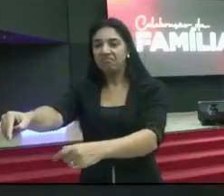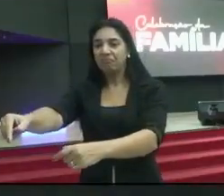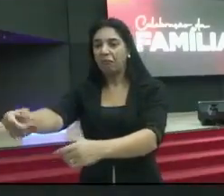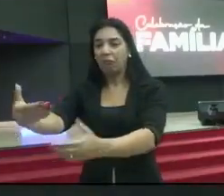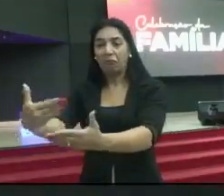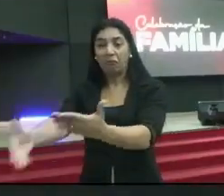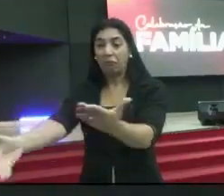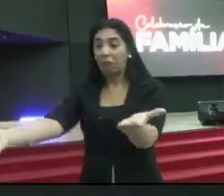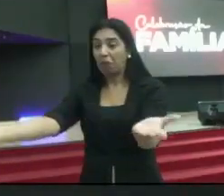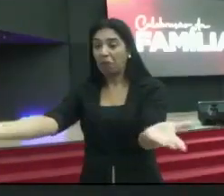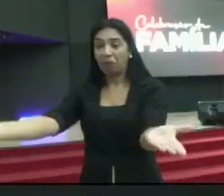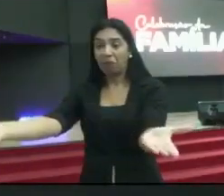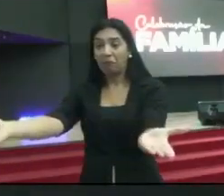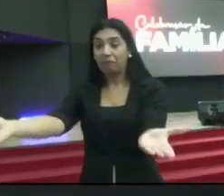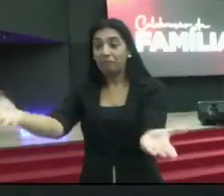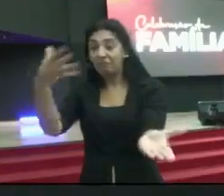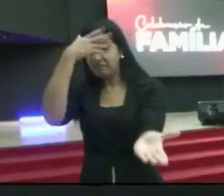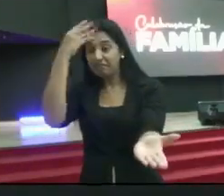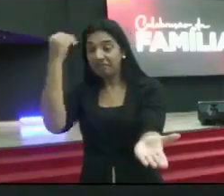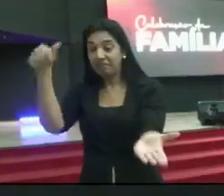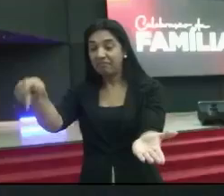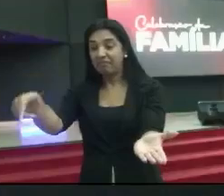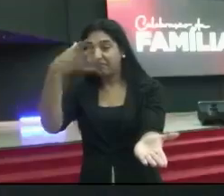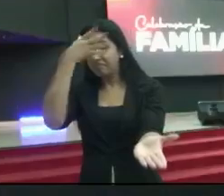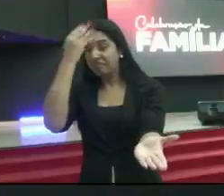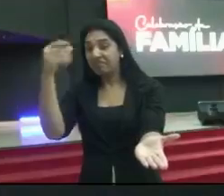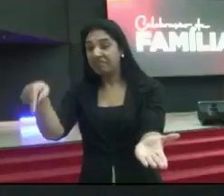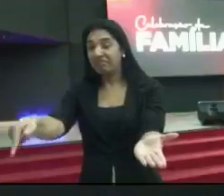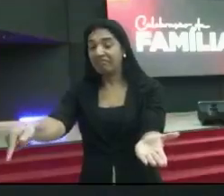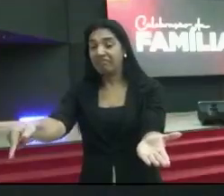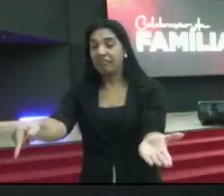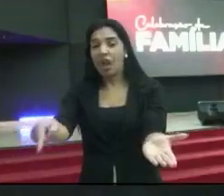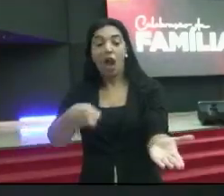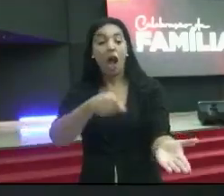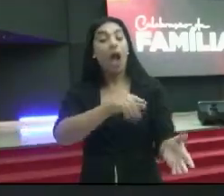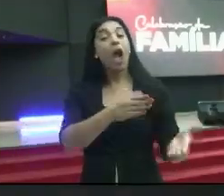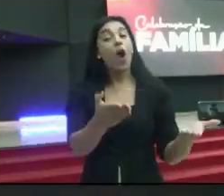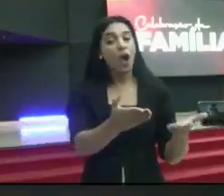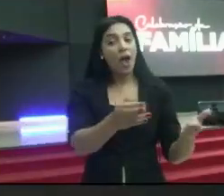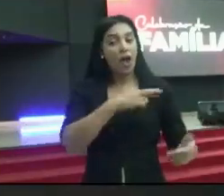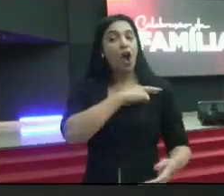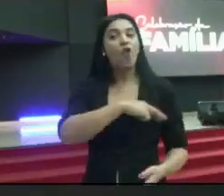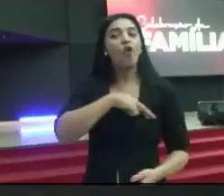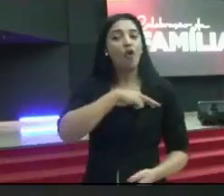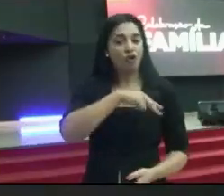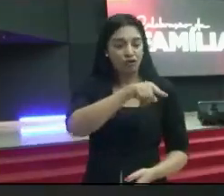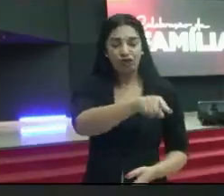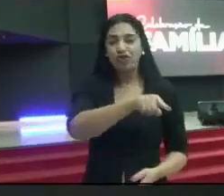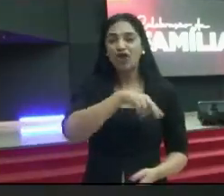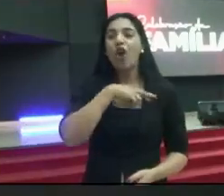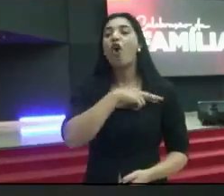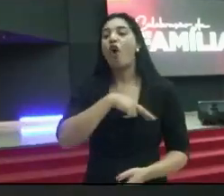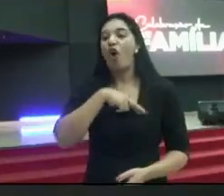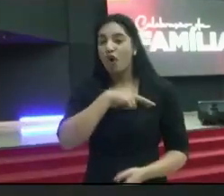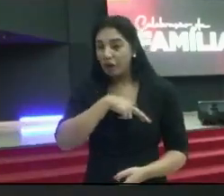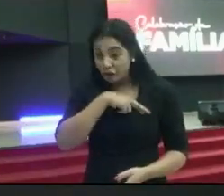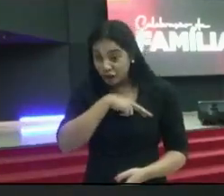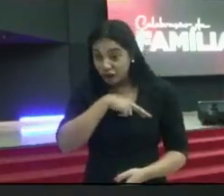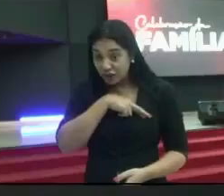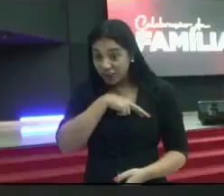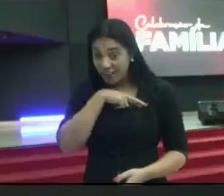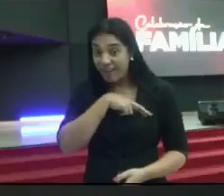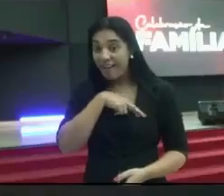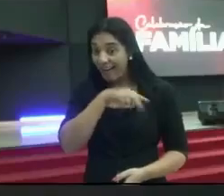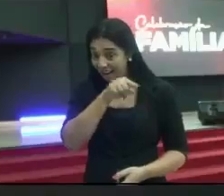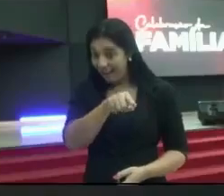Vocês querem que eu diga onde está Ruth? Quem quer, diga sim. Não, não vou dizer, que esse sim foi muito